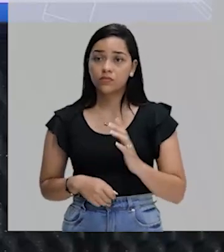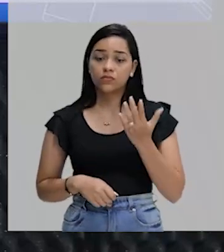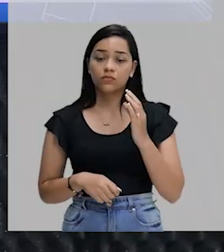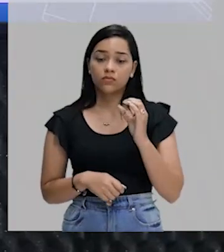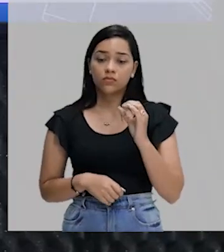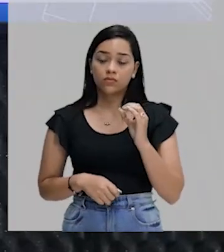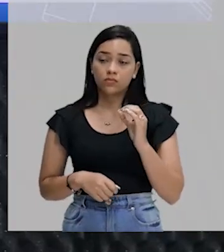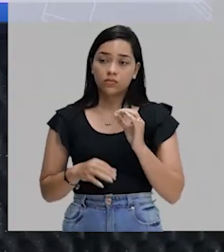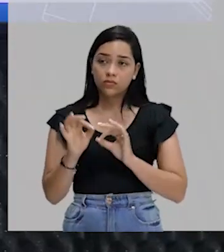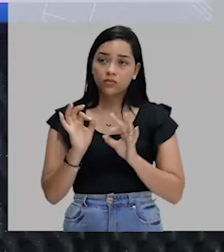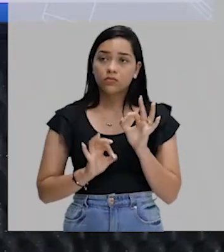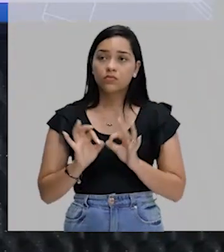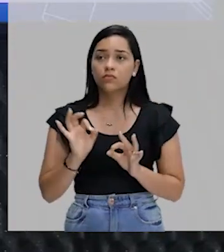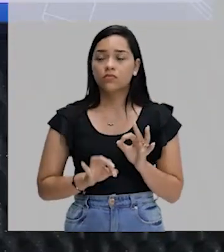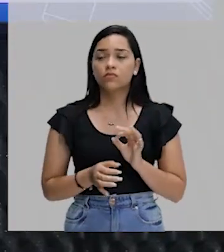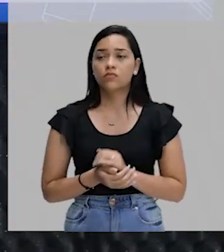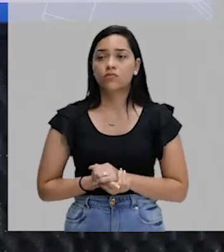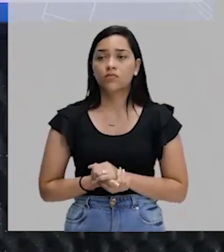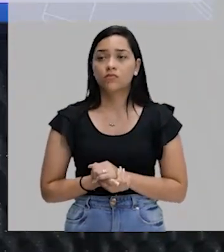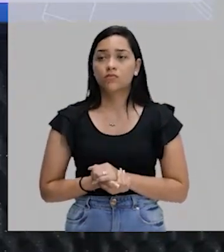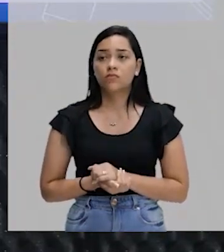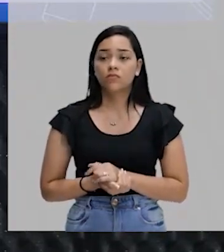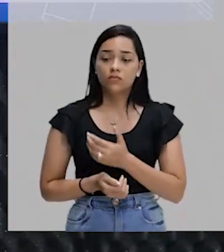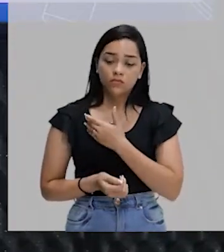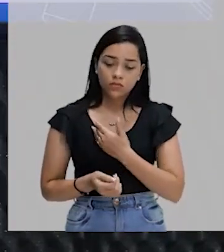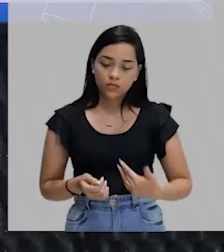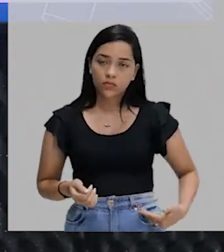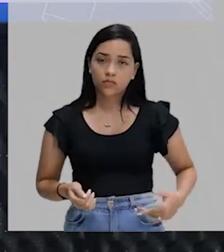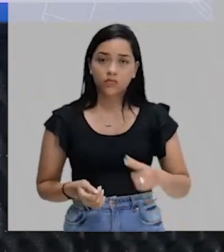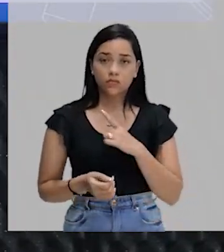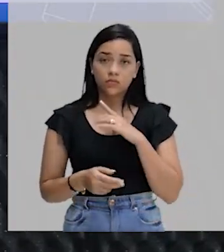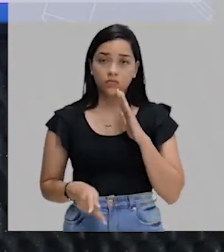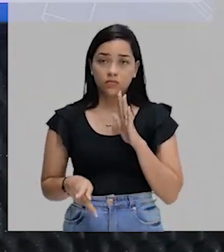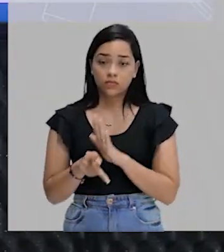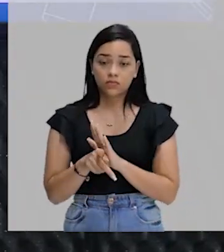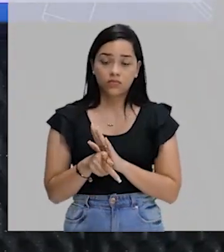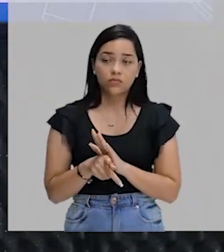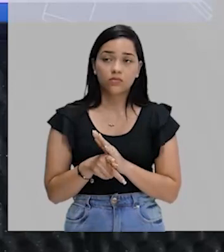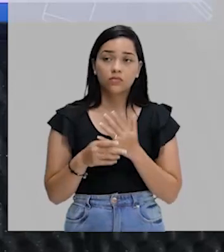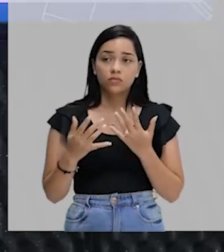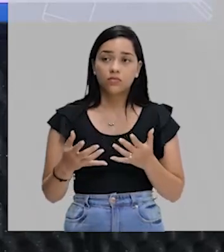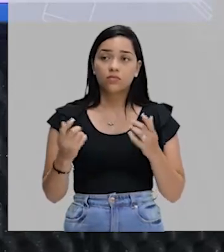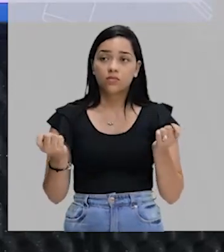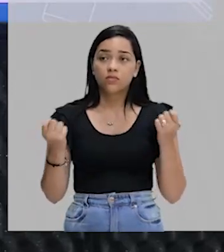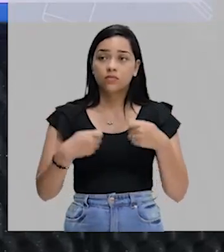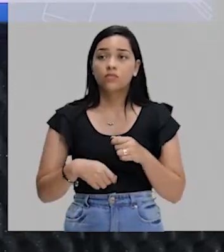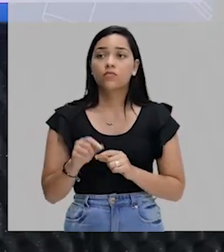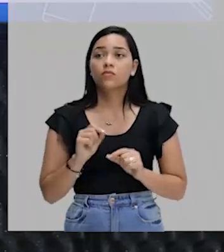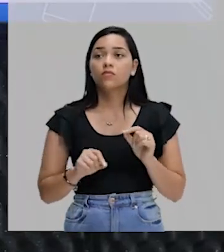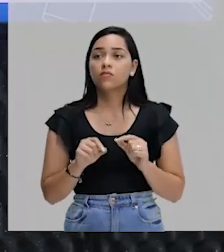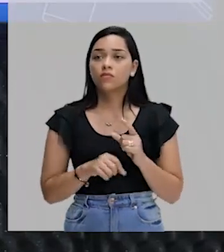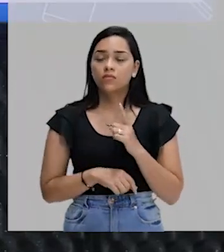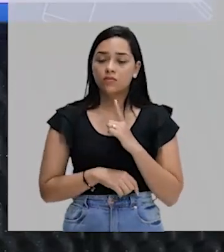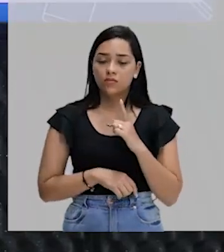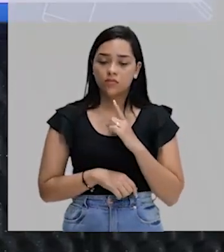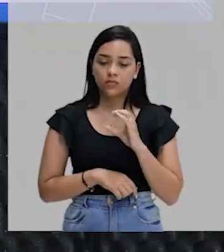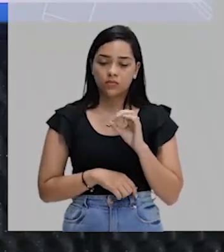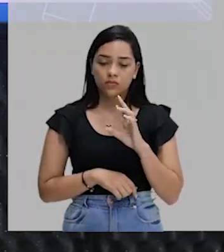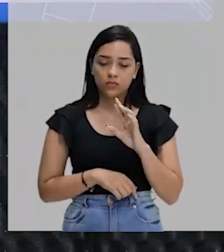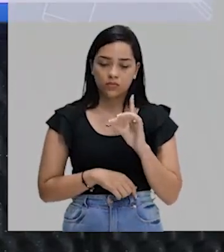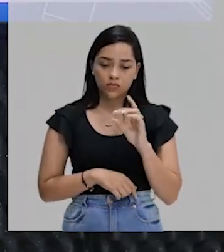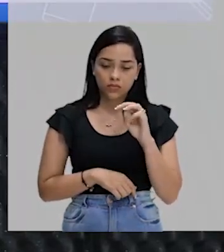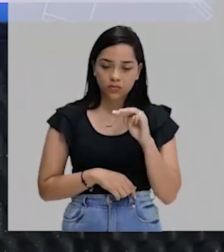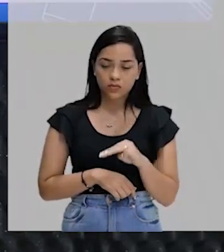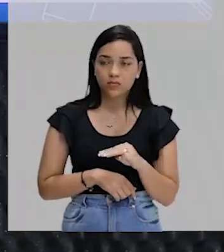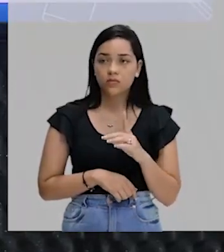ordem. O Estado acionou, inclusive, o próprio Exército para fazer com que a ordem